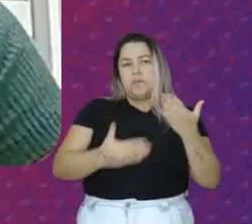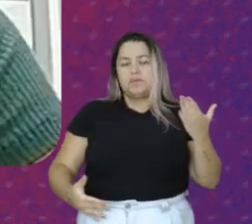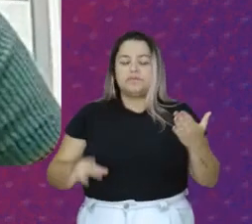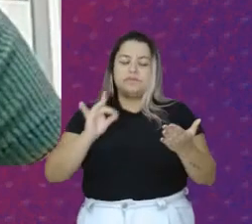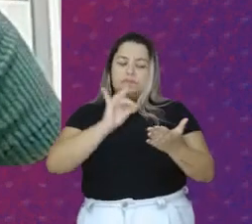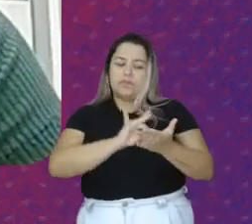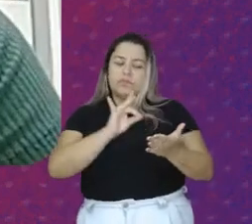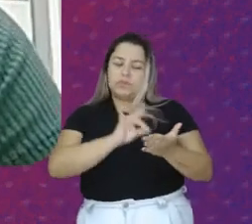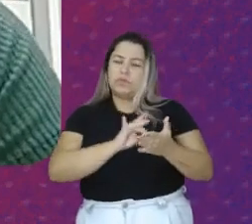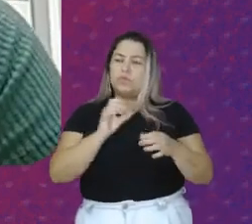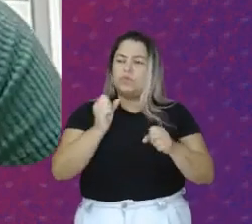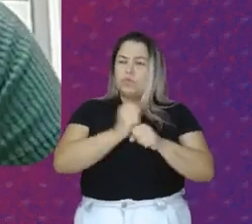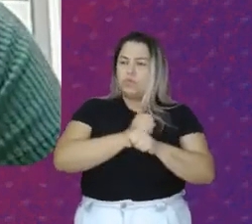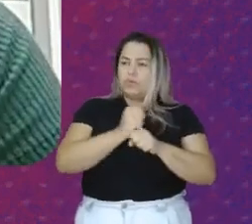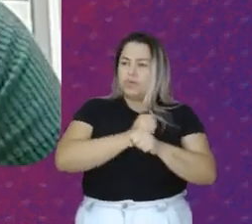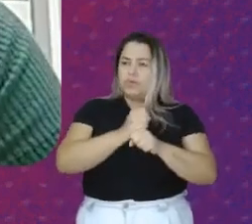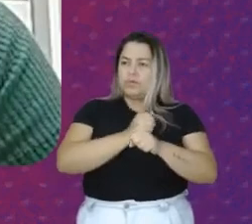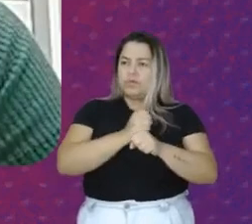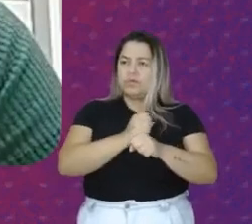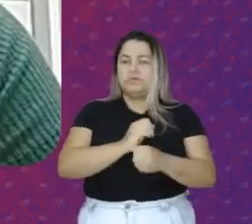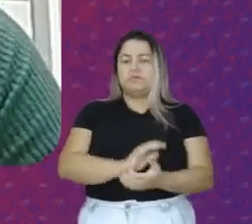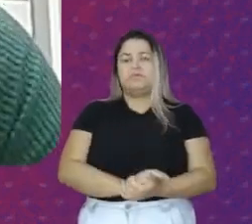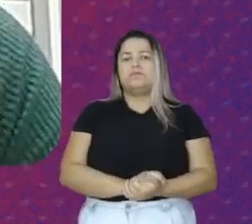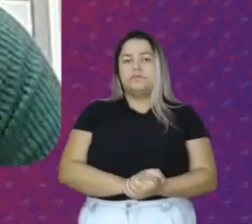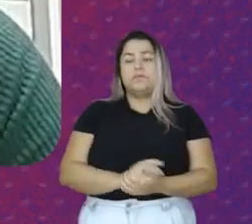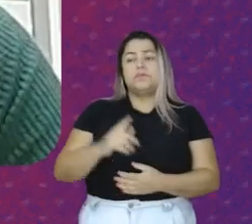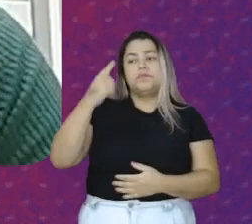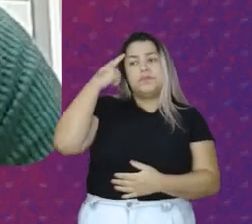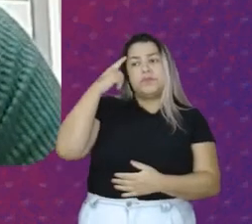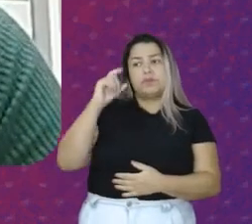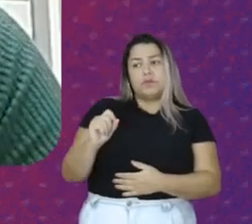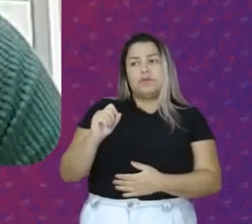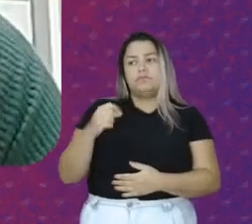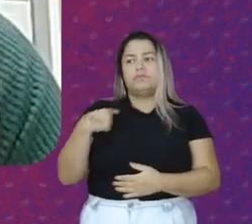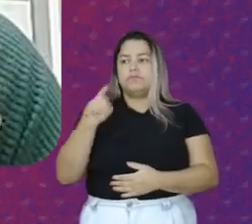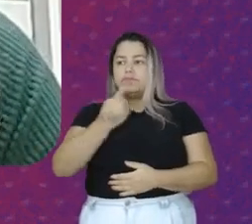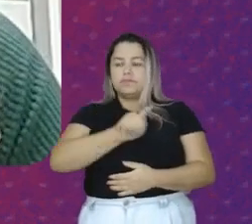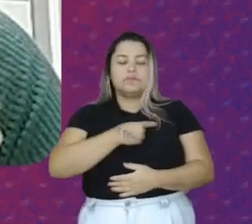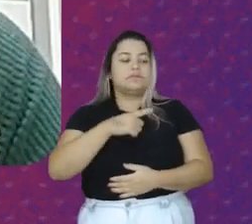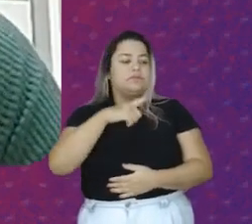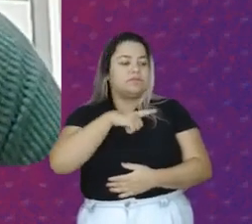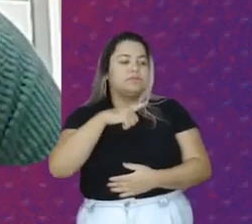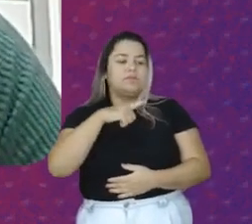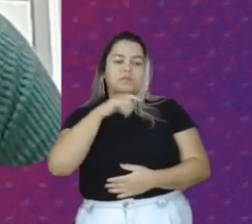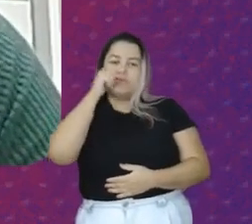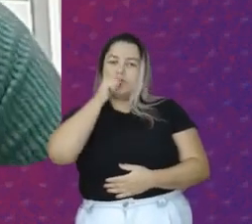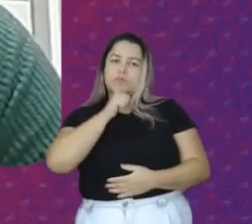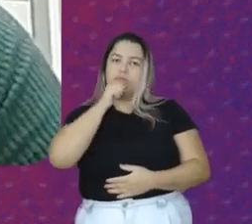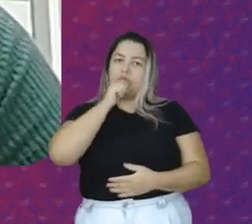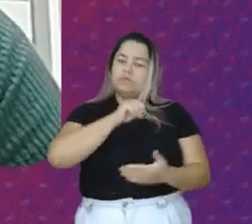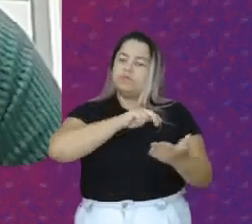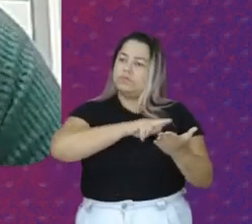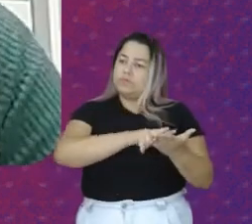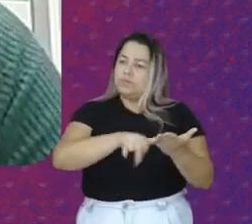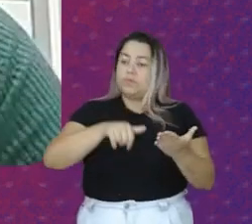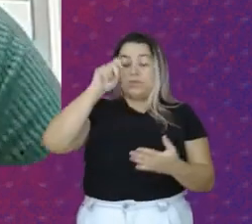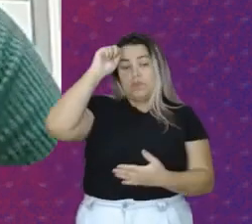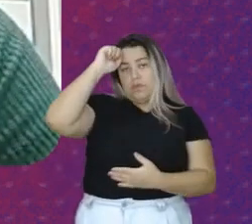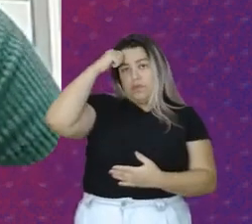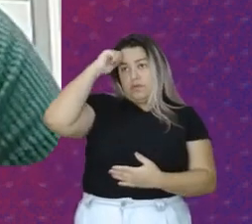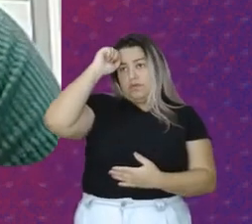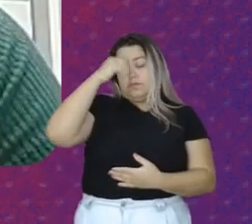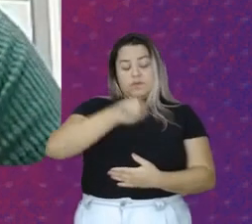realidade desses últimos anos. Então, pensar que a gente vai ter aí várias mulheres negras, e eu